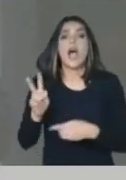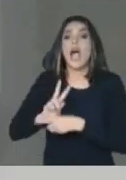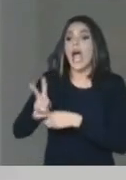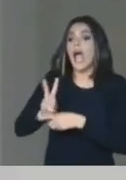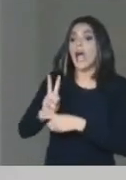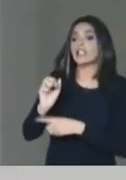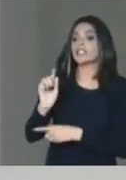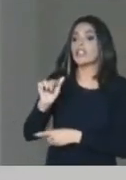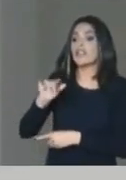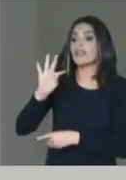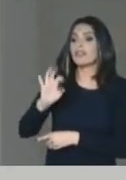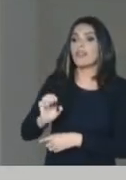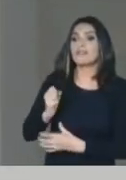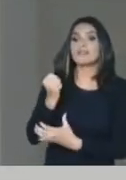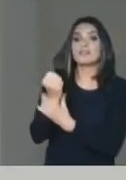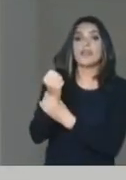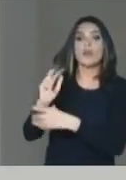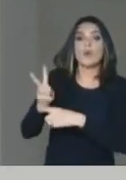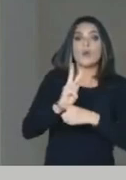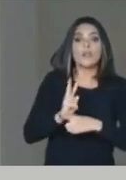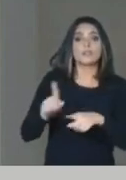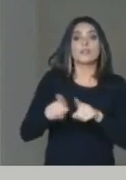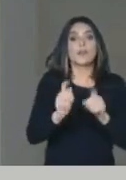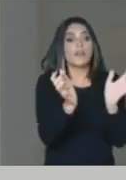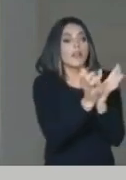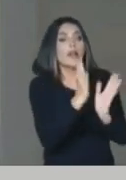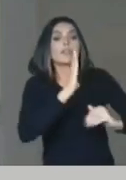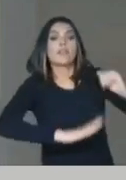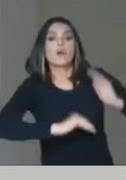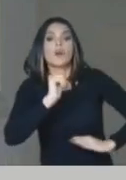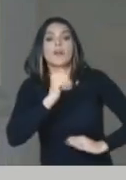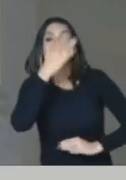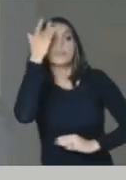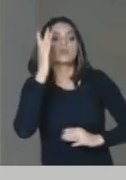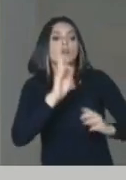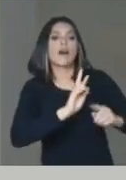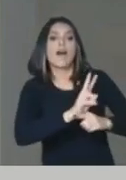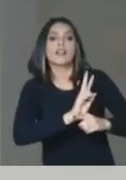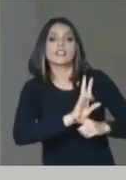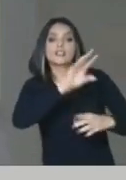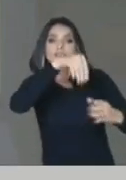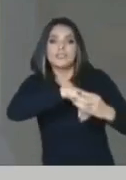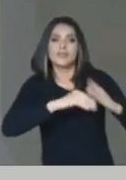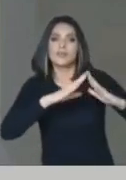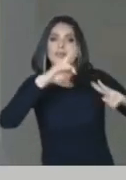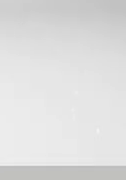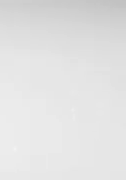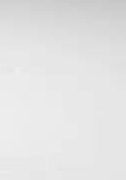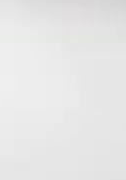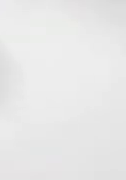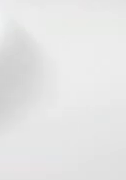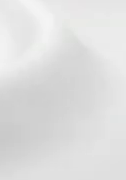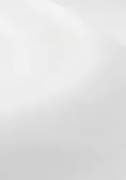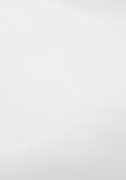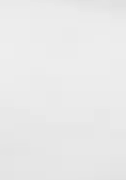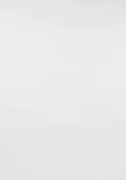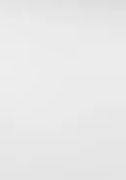segurança, estendendo isso para outras categorias, como agentes penitenciários e agentes socioeducativos.